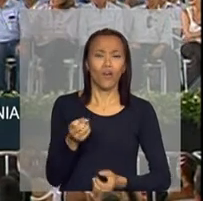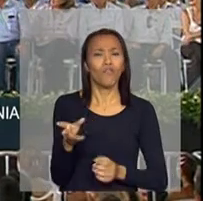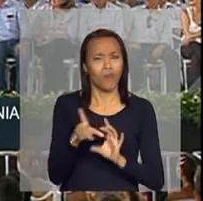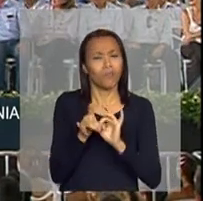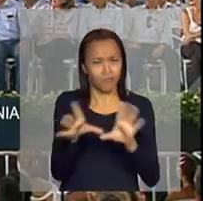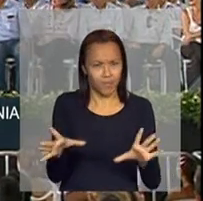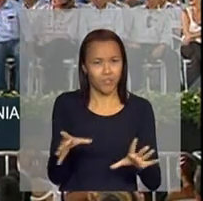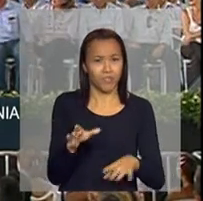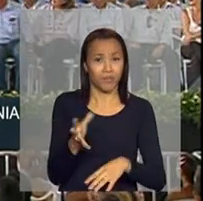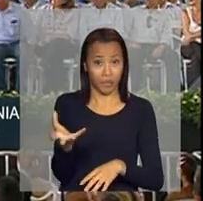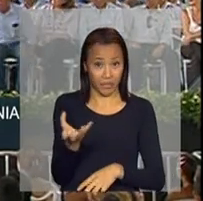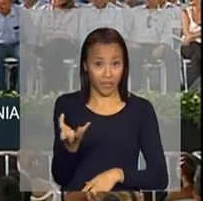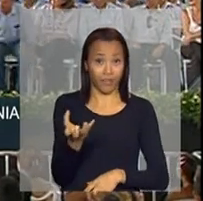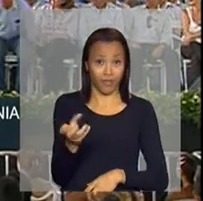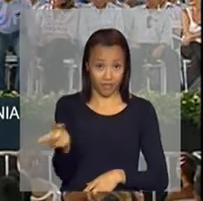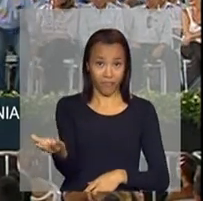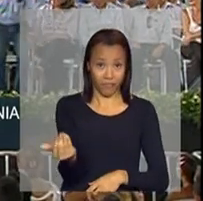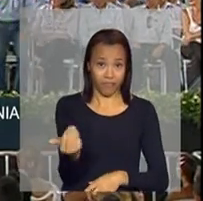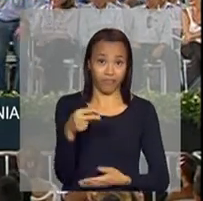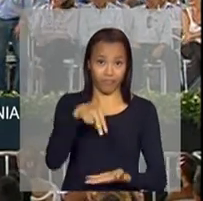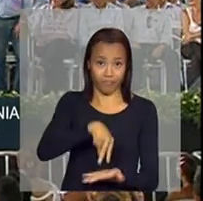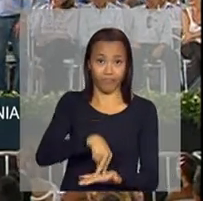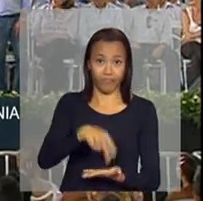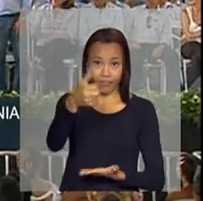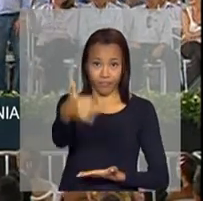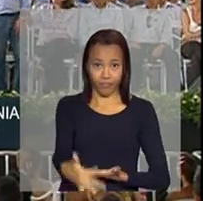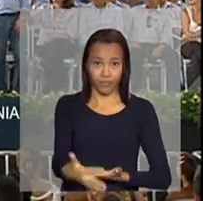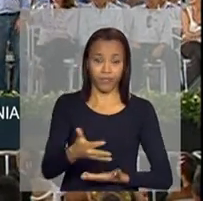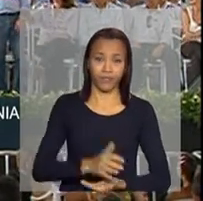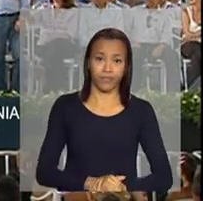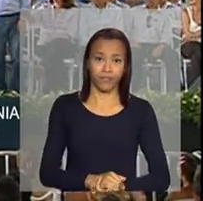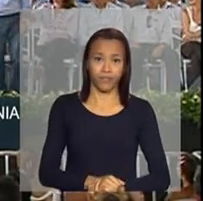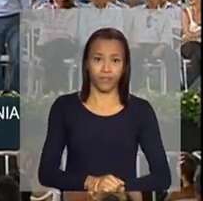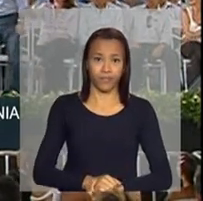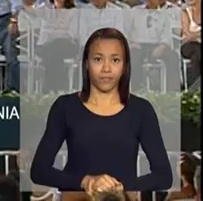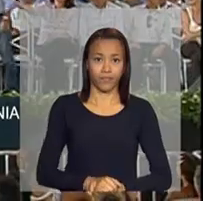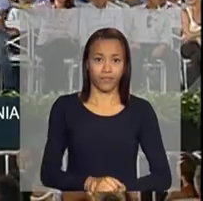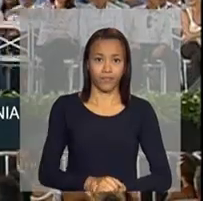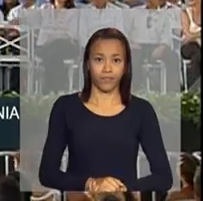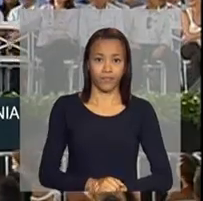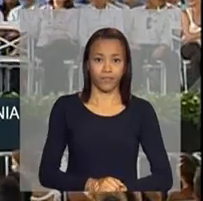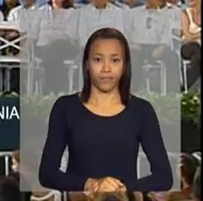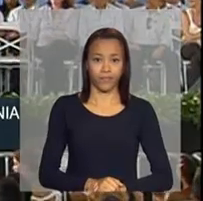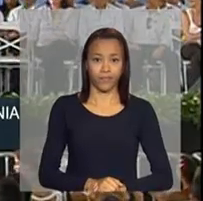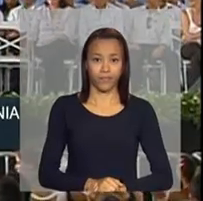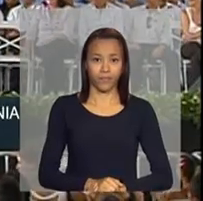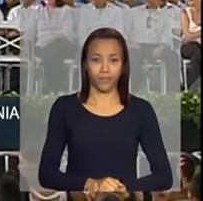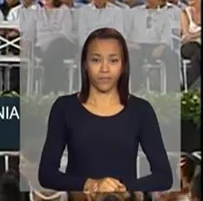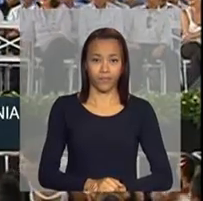está... Vem cá. Ó. Aqui, meu filho. Aqui.